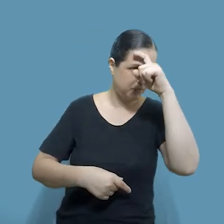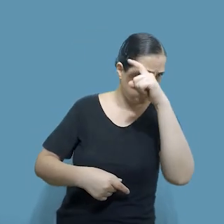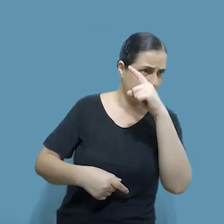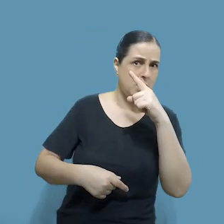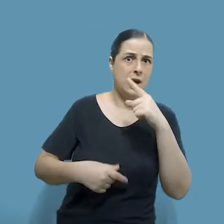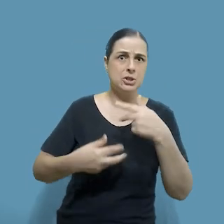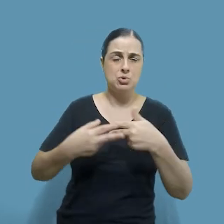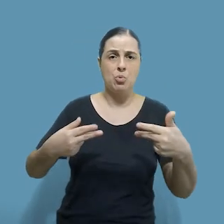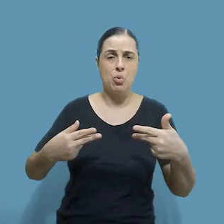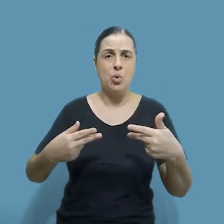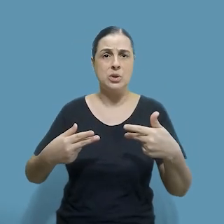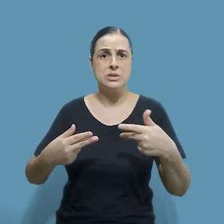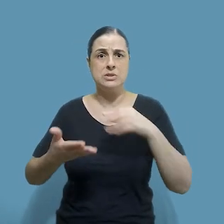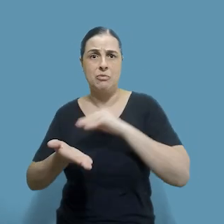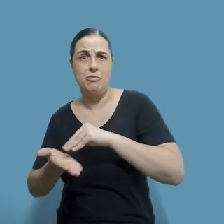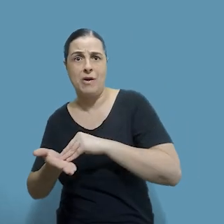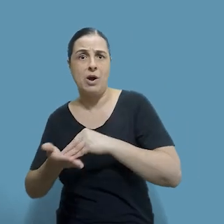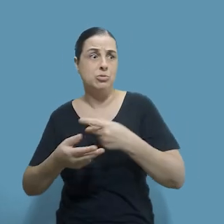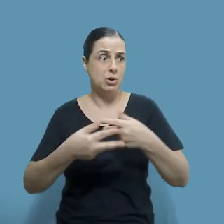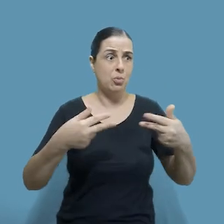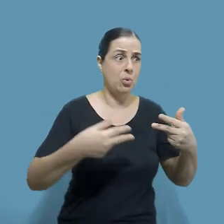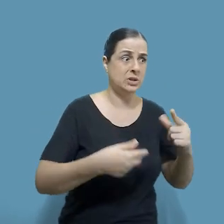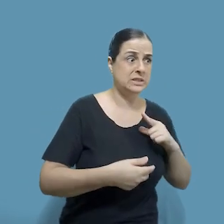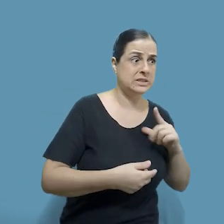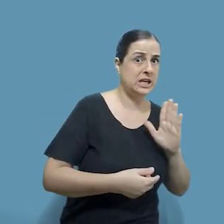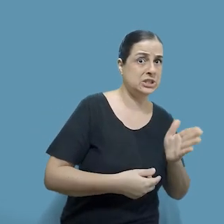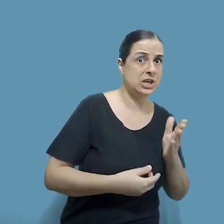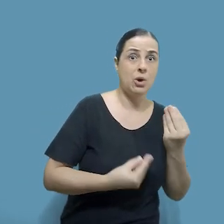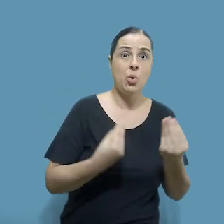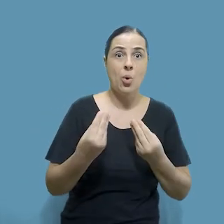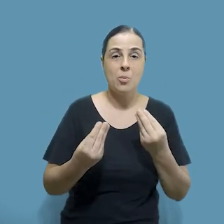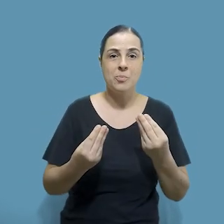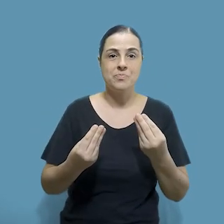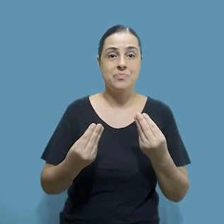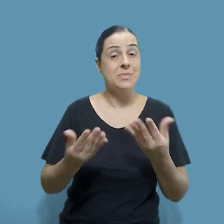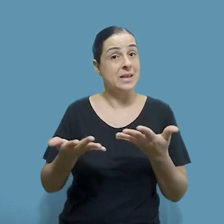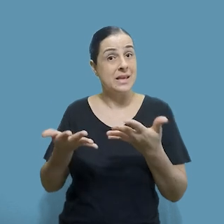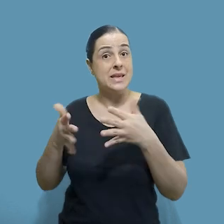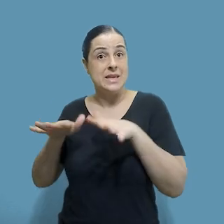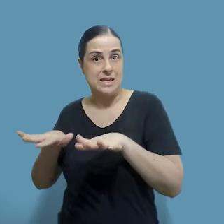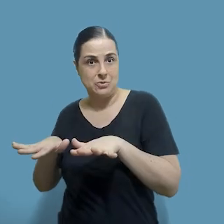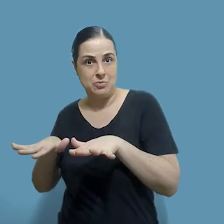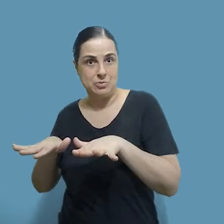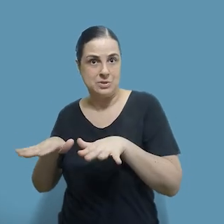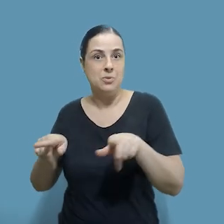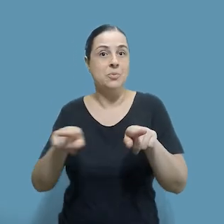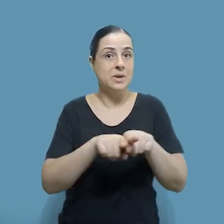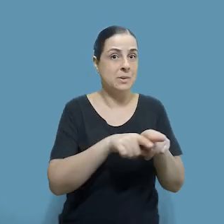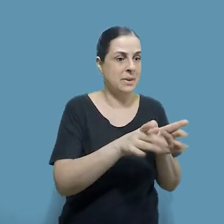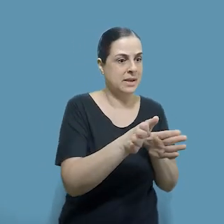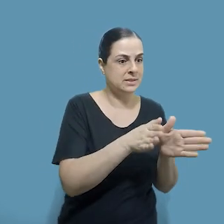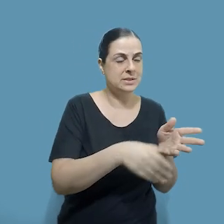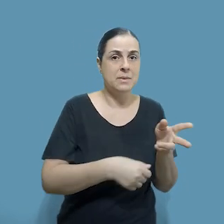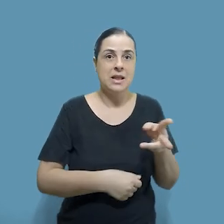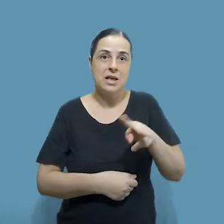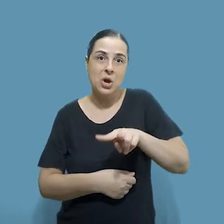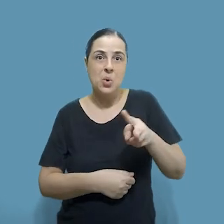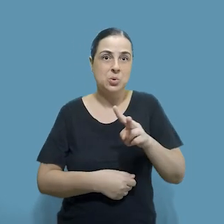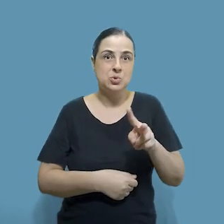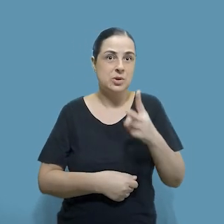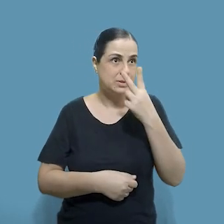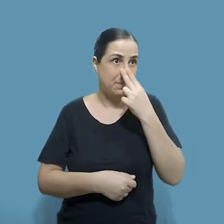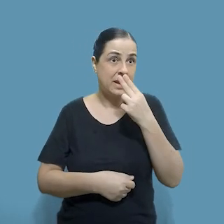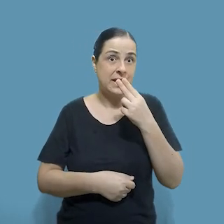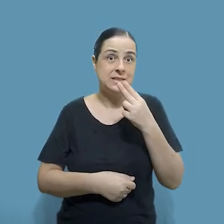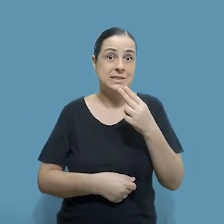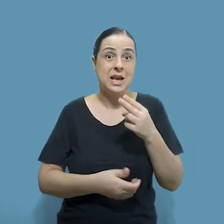Sim. Então, a inclusão e acessibilidade são as duas faces da mesma moeda. Você não pode